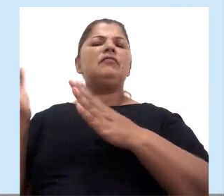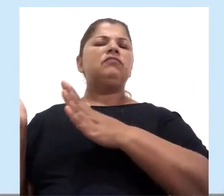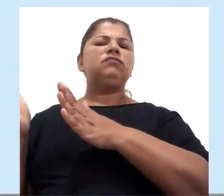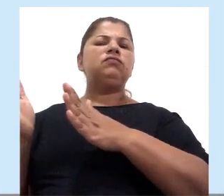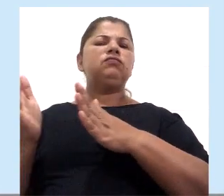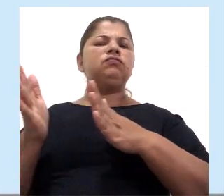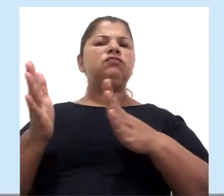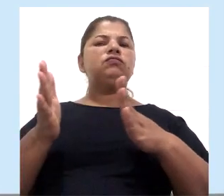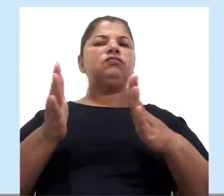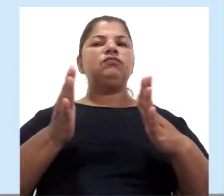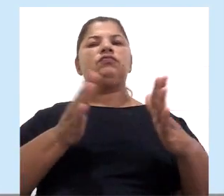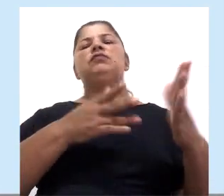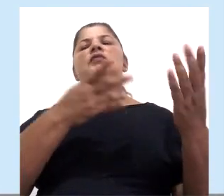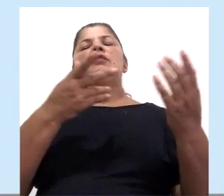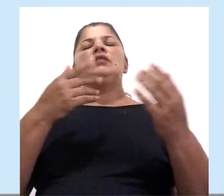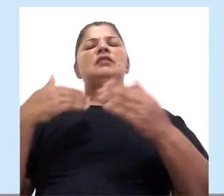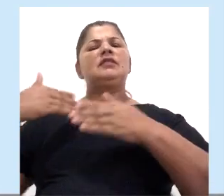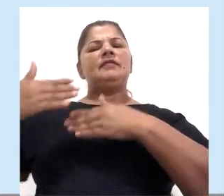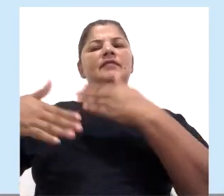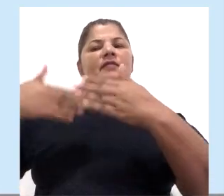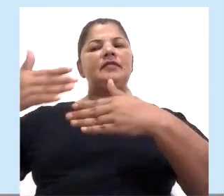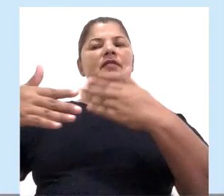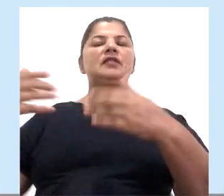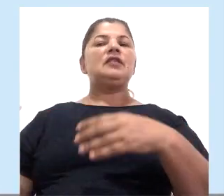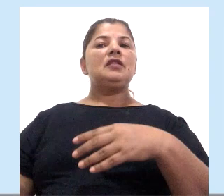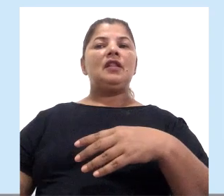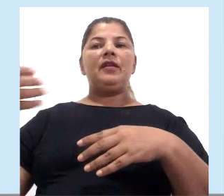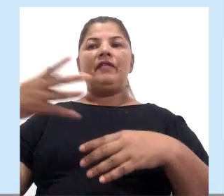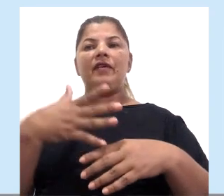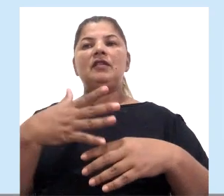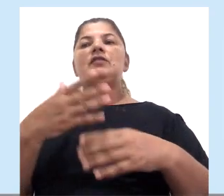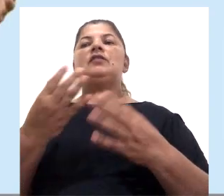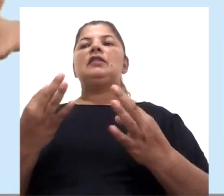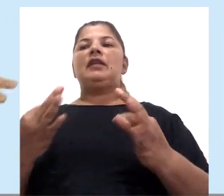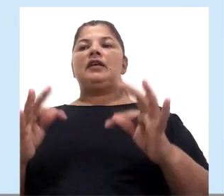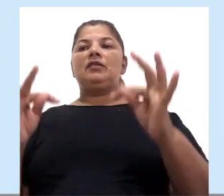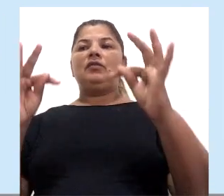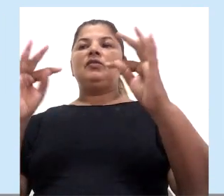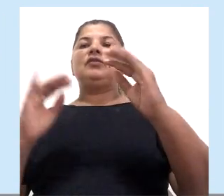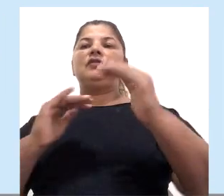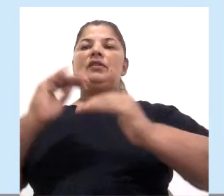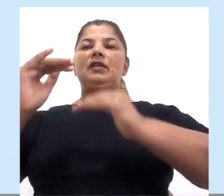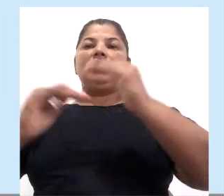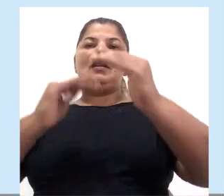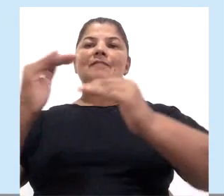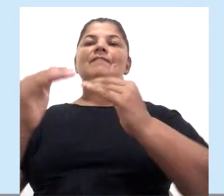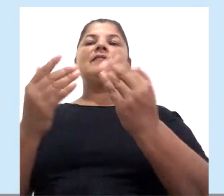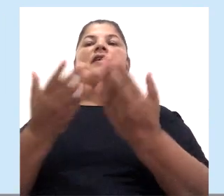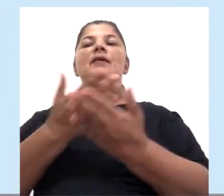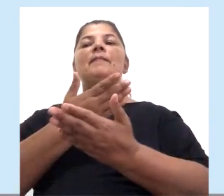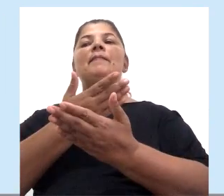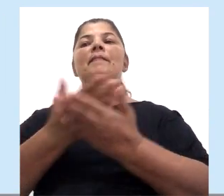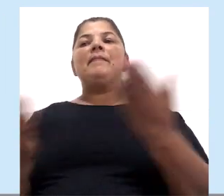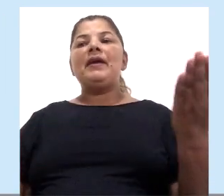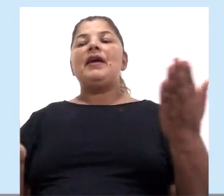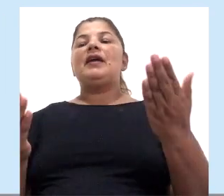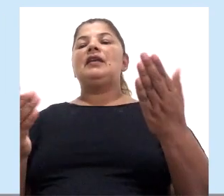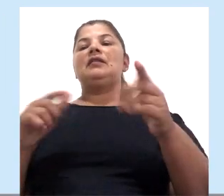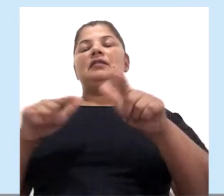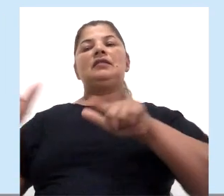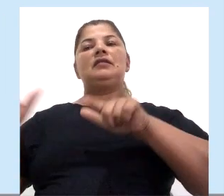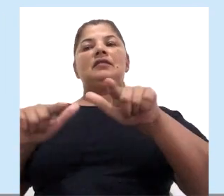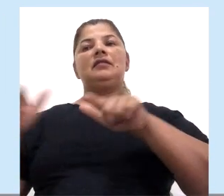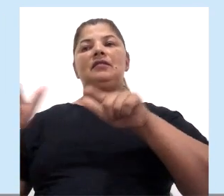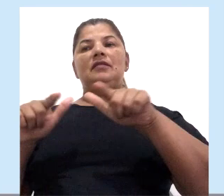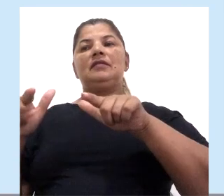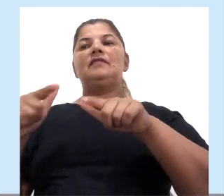que ao longo das inovações, ao longo do crescimento da tecnologia, a gente vai perdendo uma